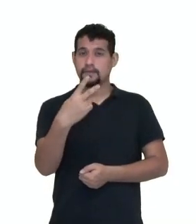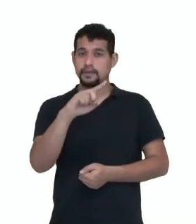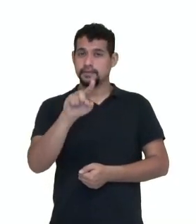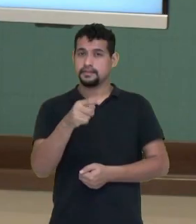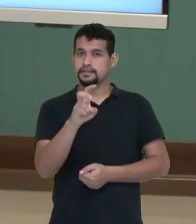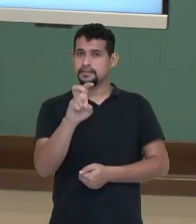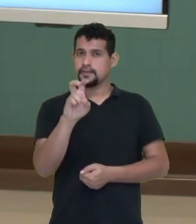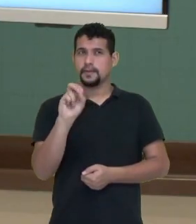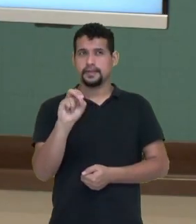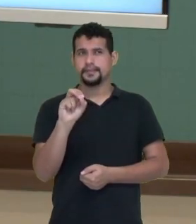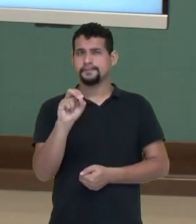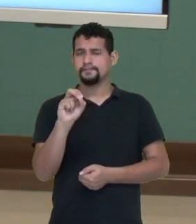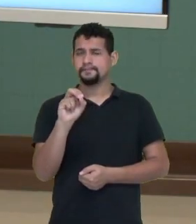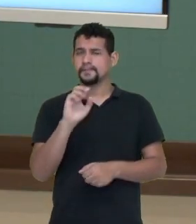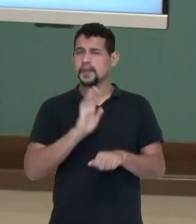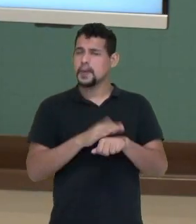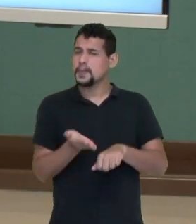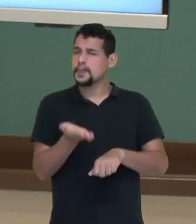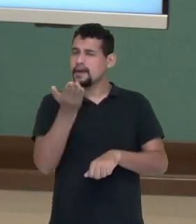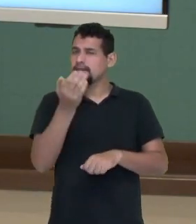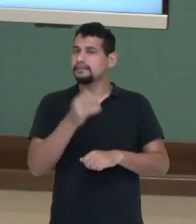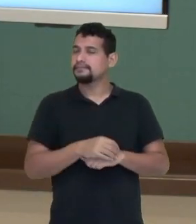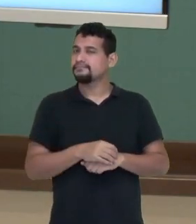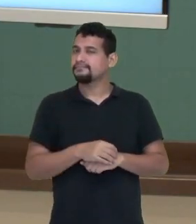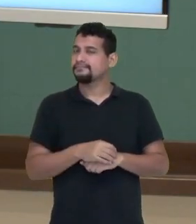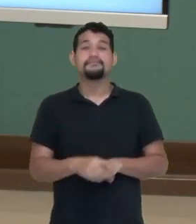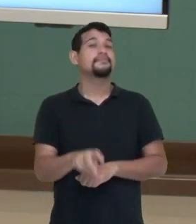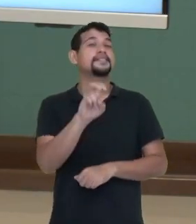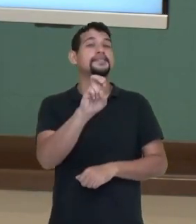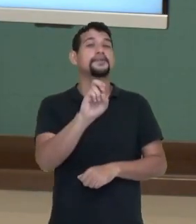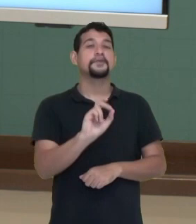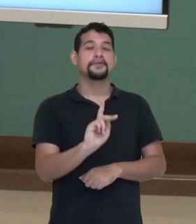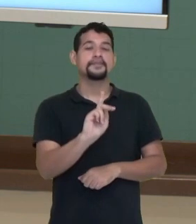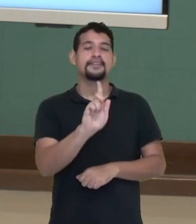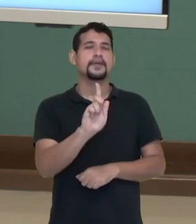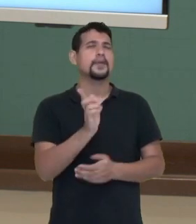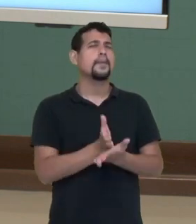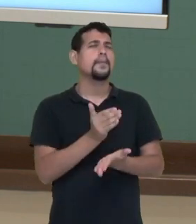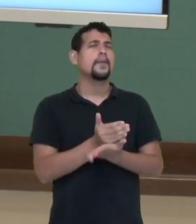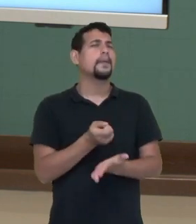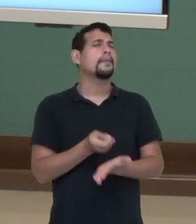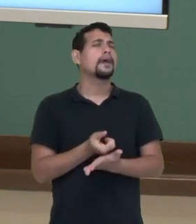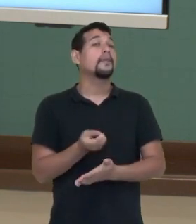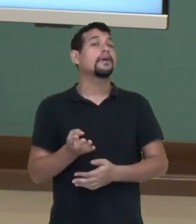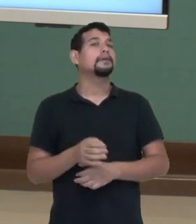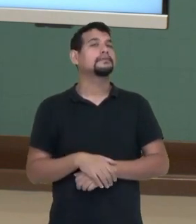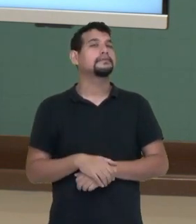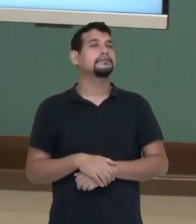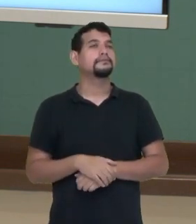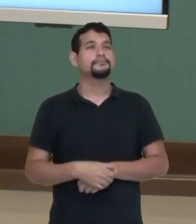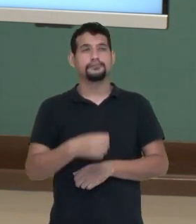142,50. Um pouco mais, 5 quilogramas de bolo, então vai R$